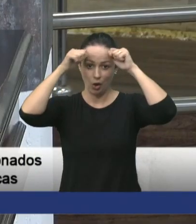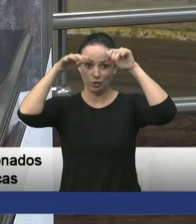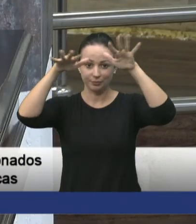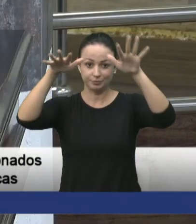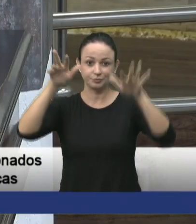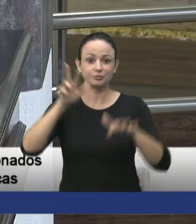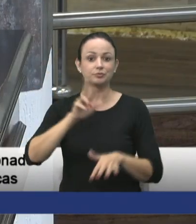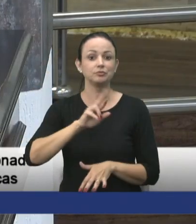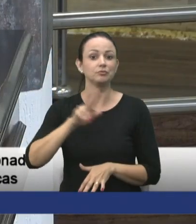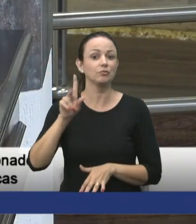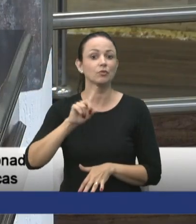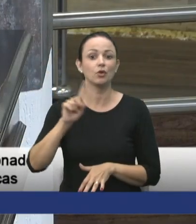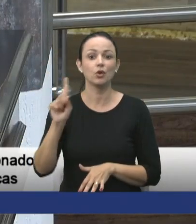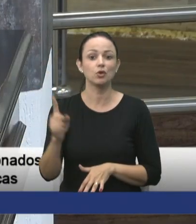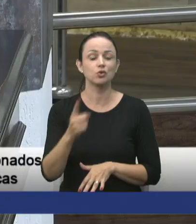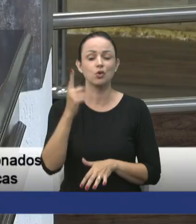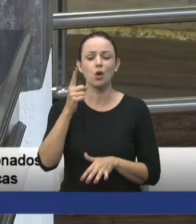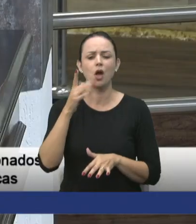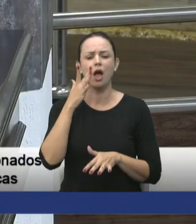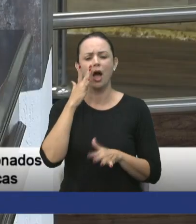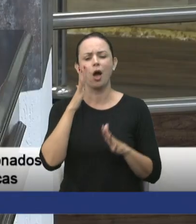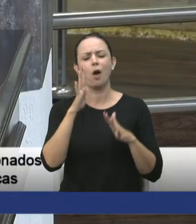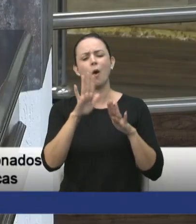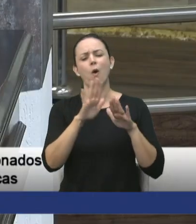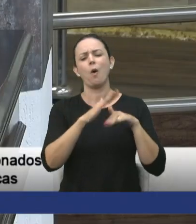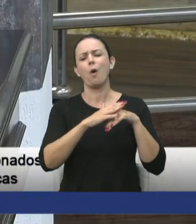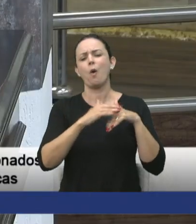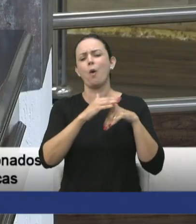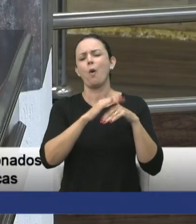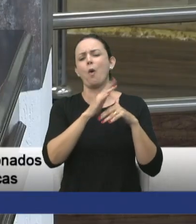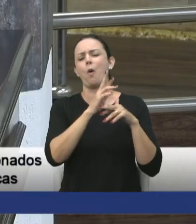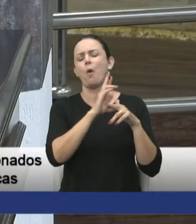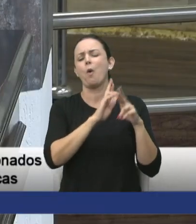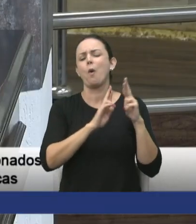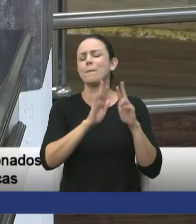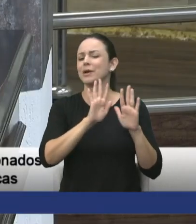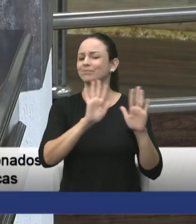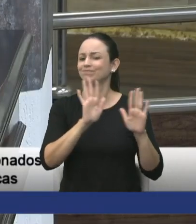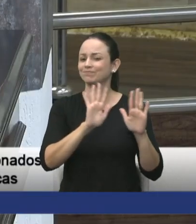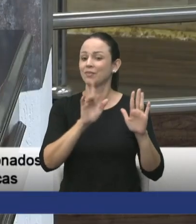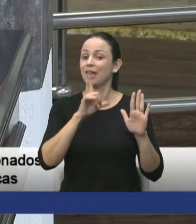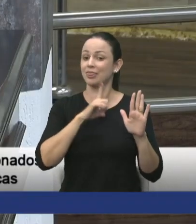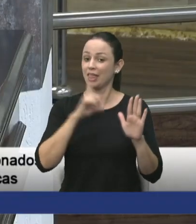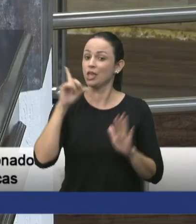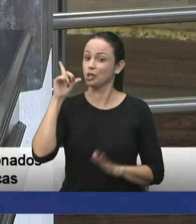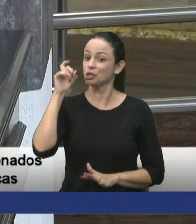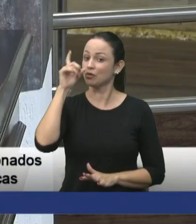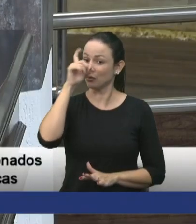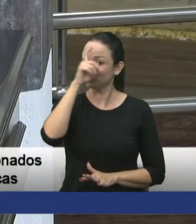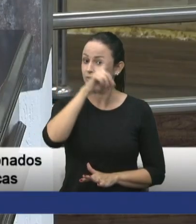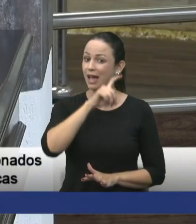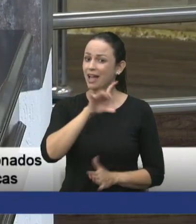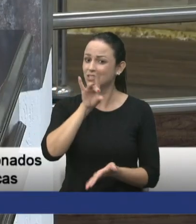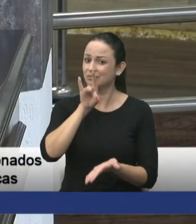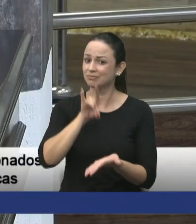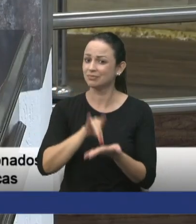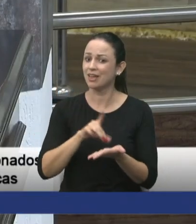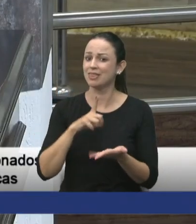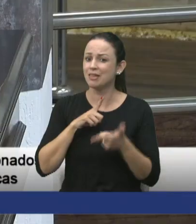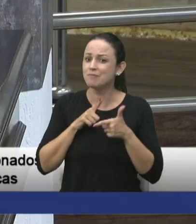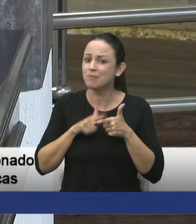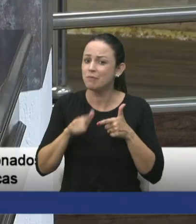é algo a ser romantizado. Existem dificuldades concretas, existem crises,